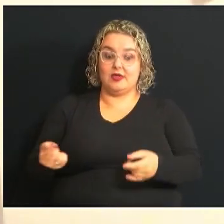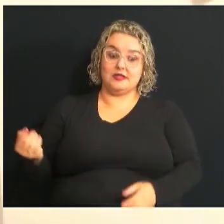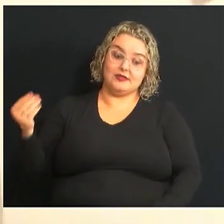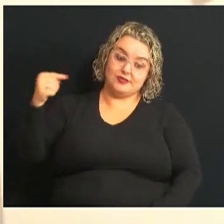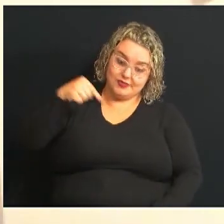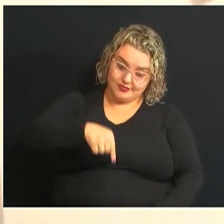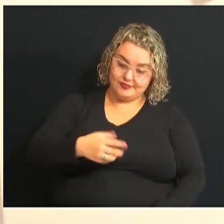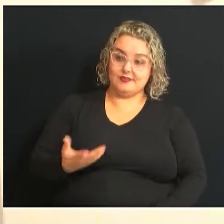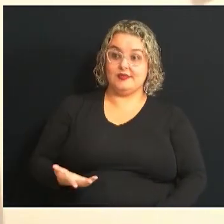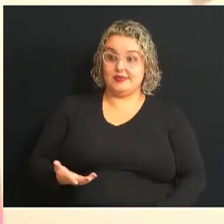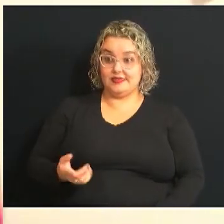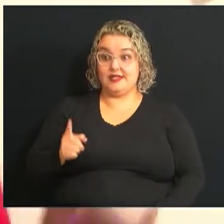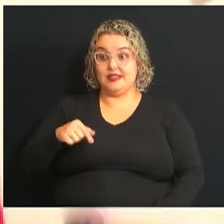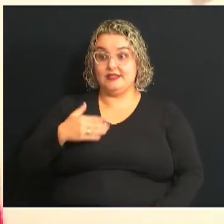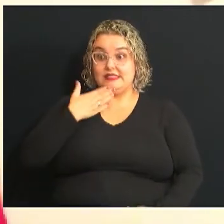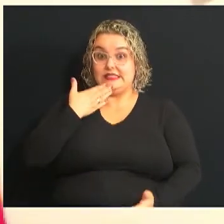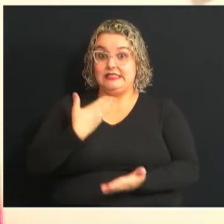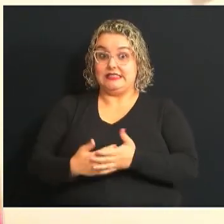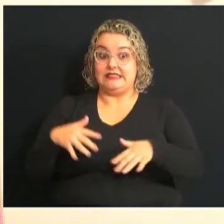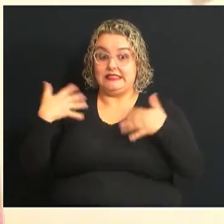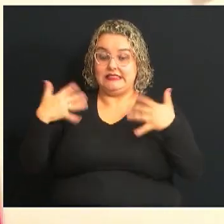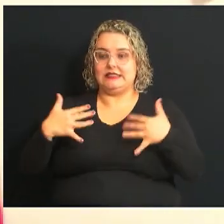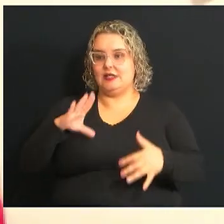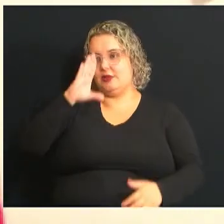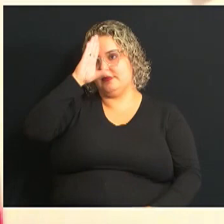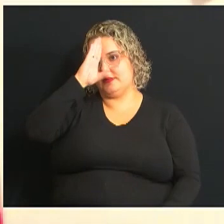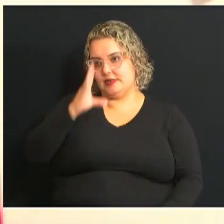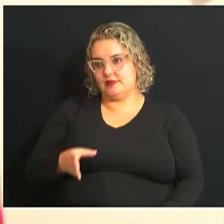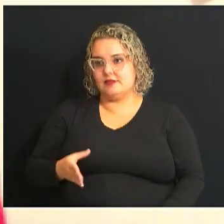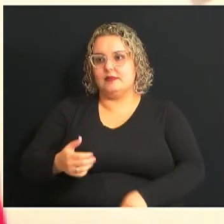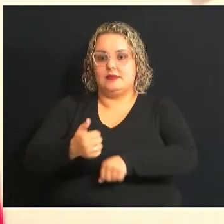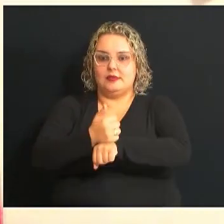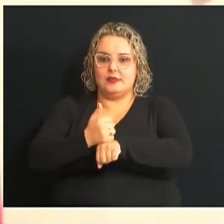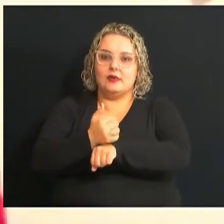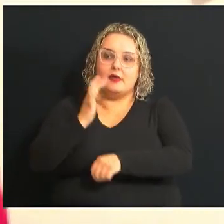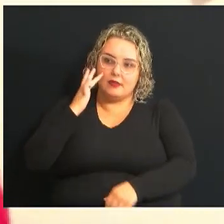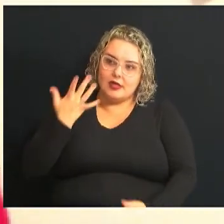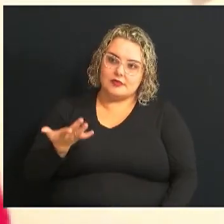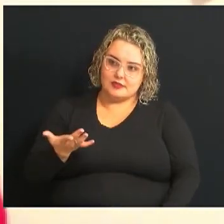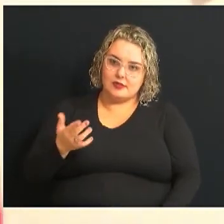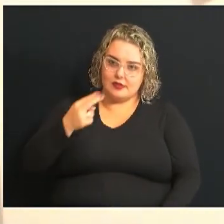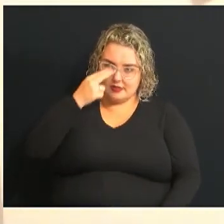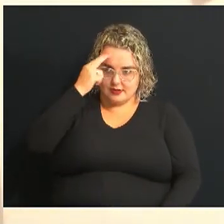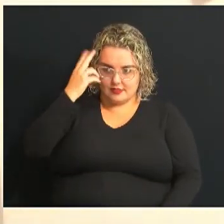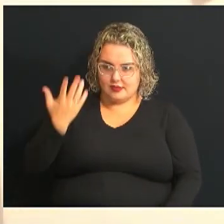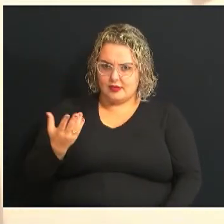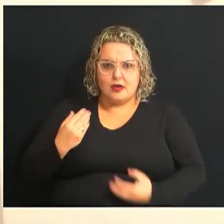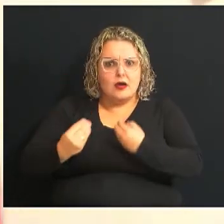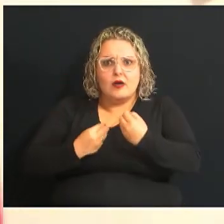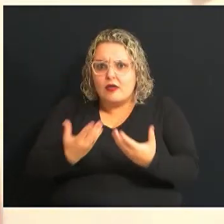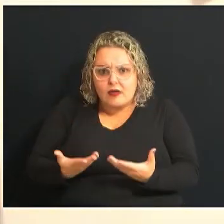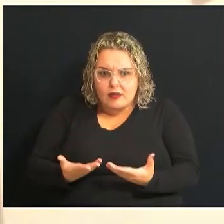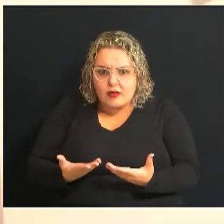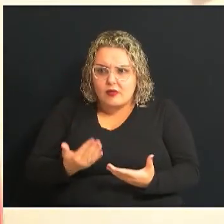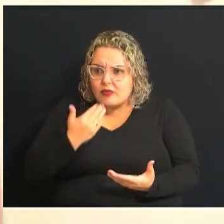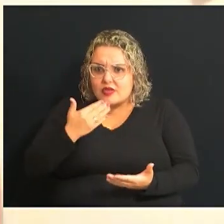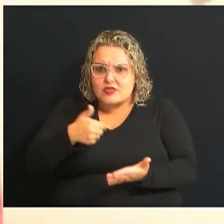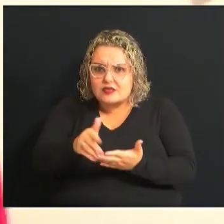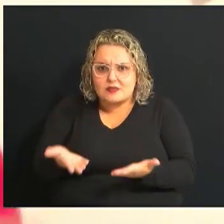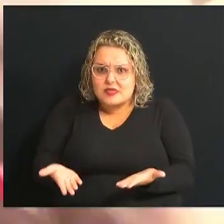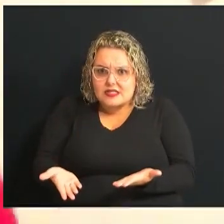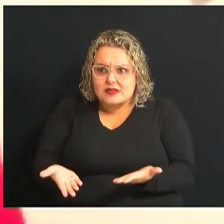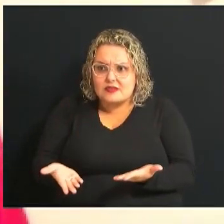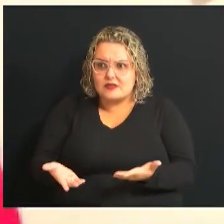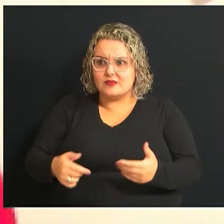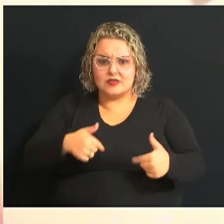isso foi um certo choque, e principalmente pela questão profissional, eu acho, né, Gabriel? Porque muita gente fala, como assim? Como assim você vai pedir demissão? Você trabalha